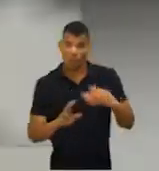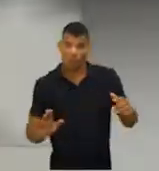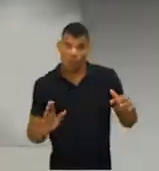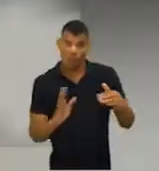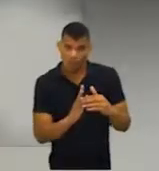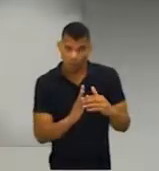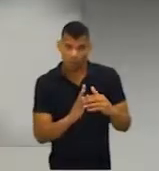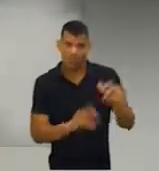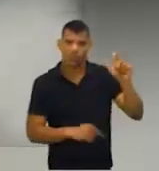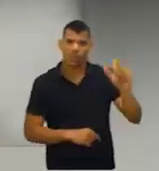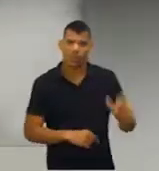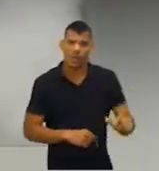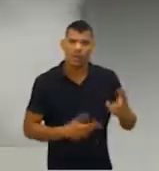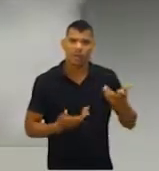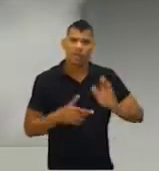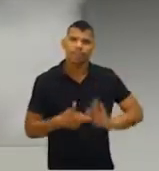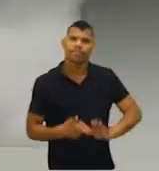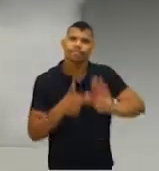maneira muito